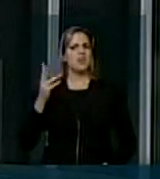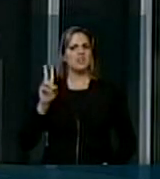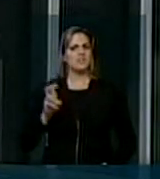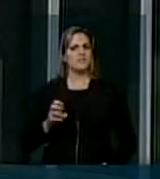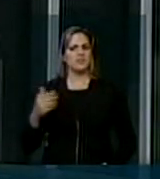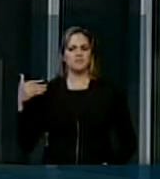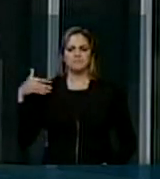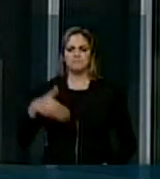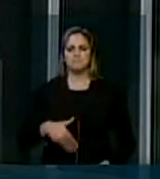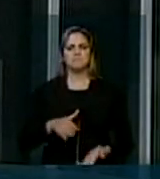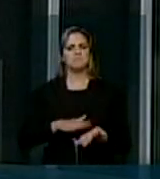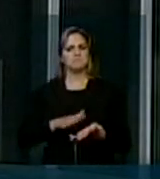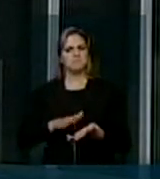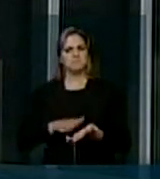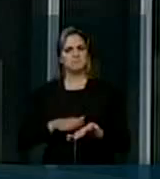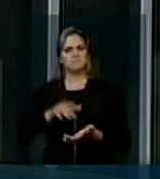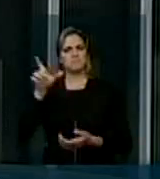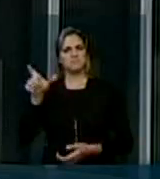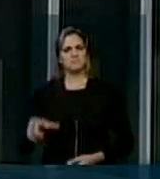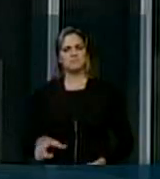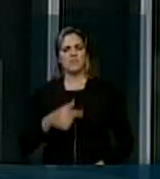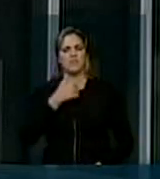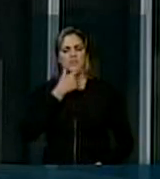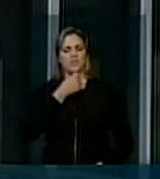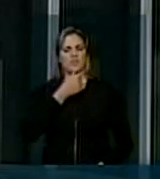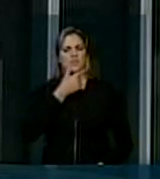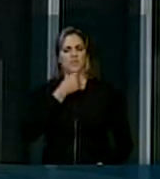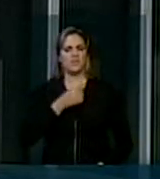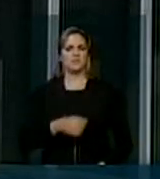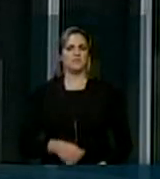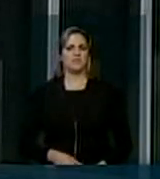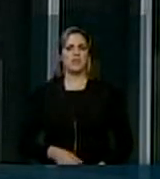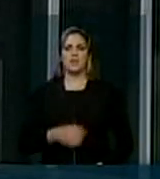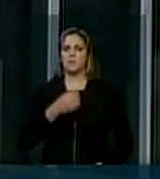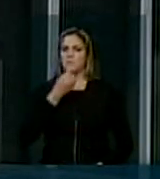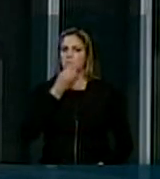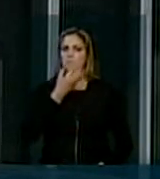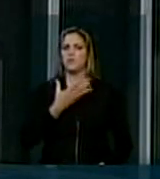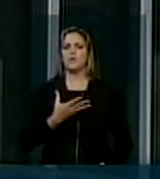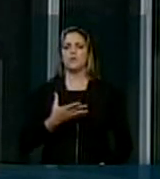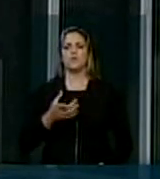seus posicionamentos. Ouvi-lo é sempre